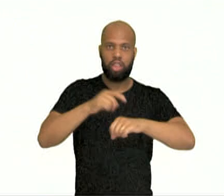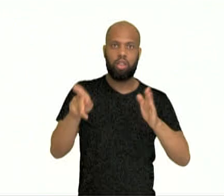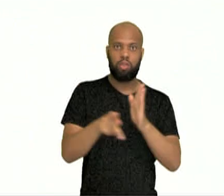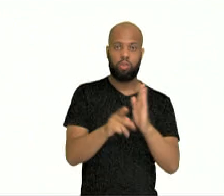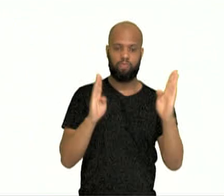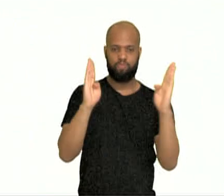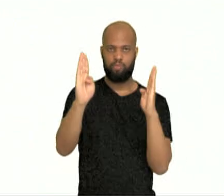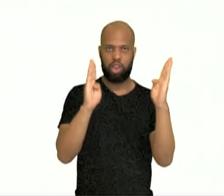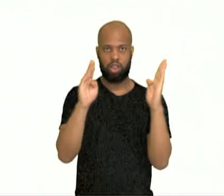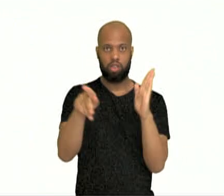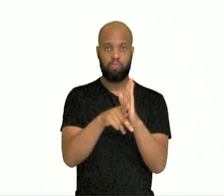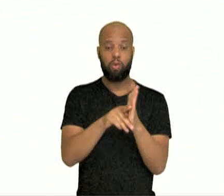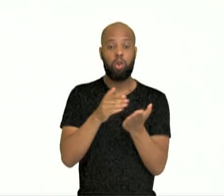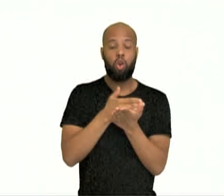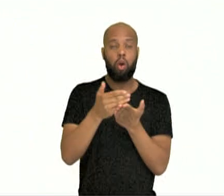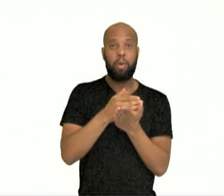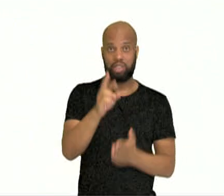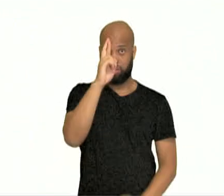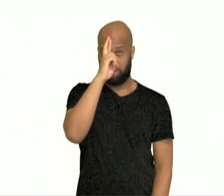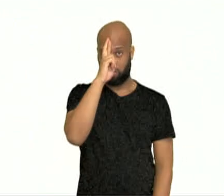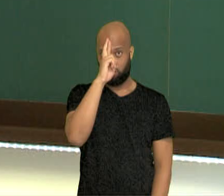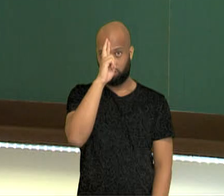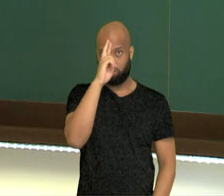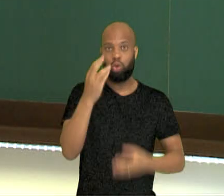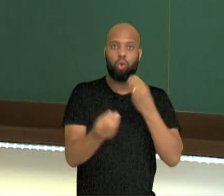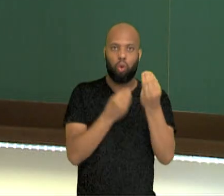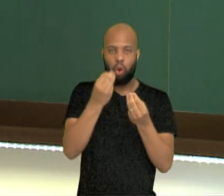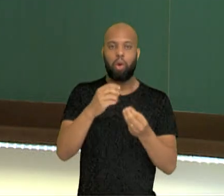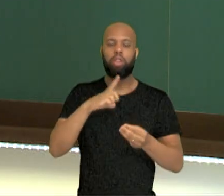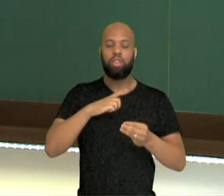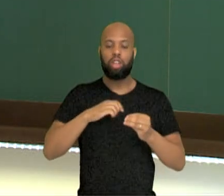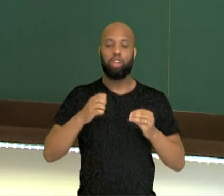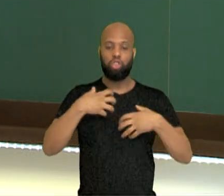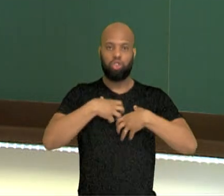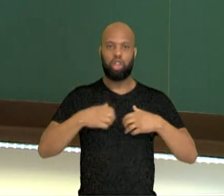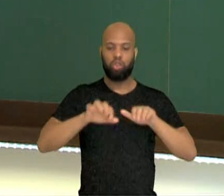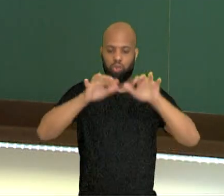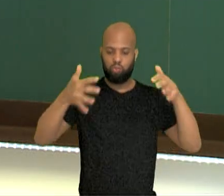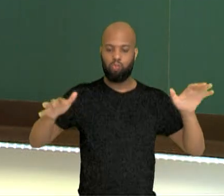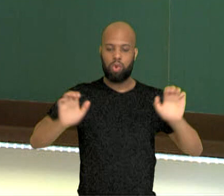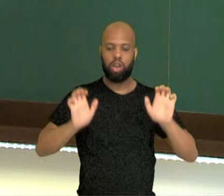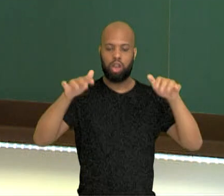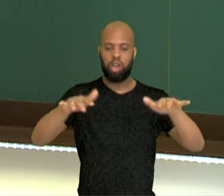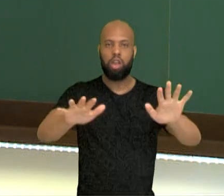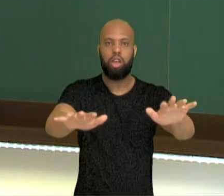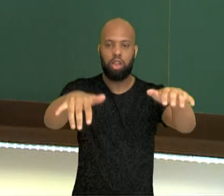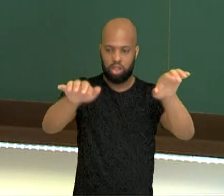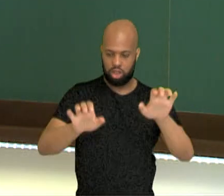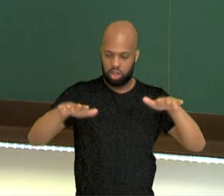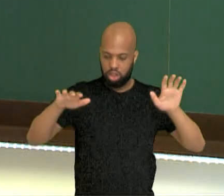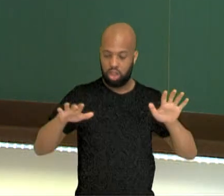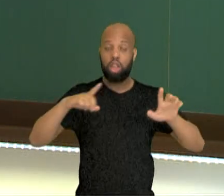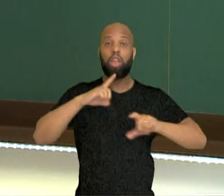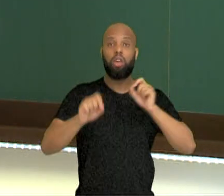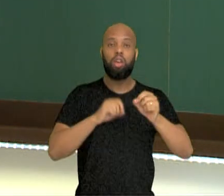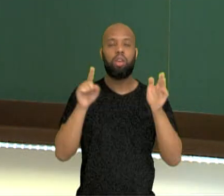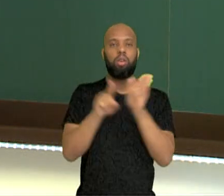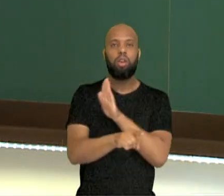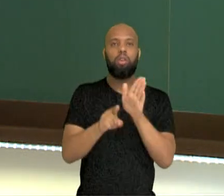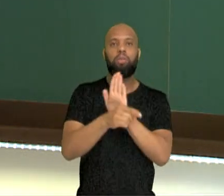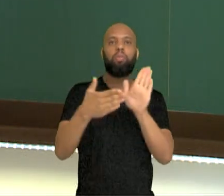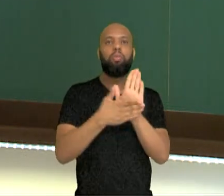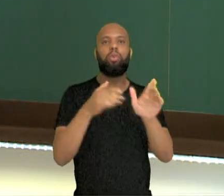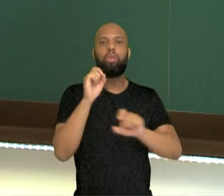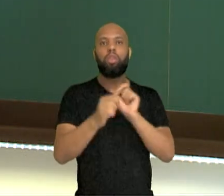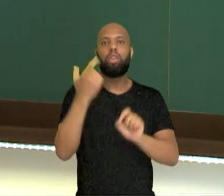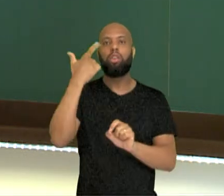de meia-noite. Olha que interessante, né? A gente está falando aqui do comportamento da maré e o exercício aí nos coloca a proposta